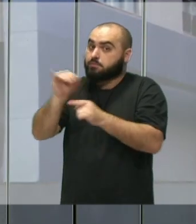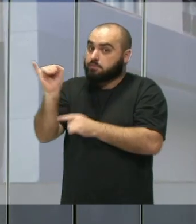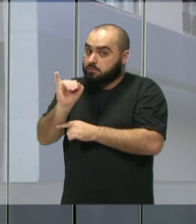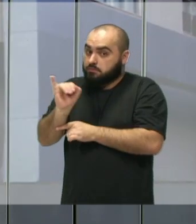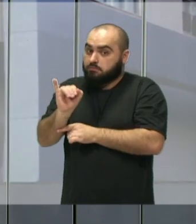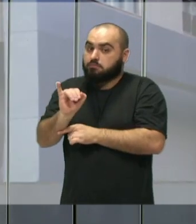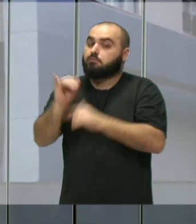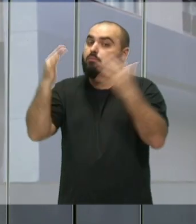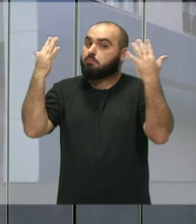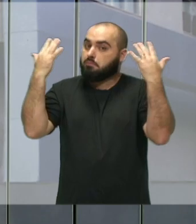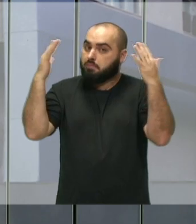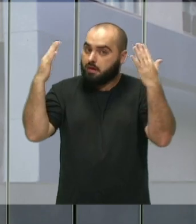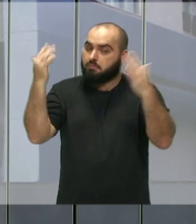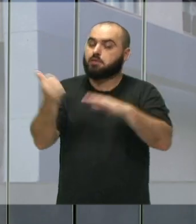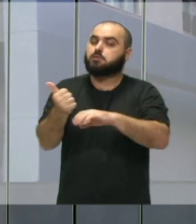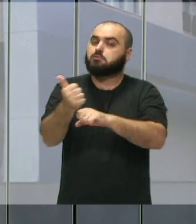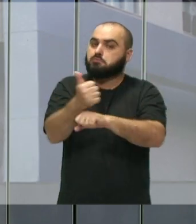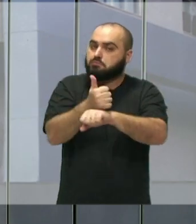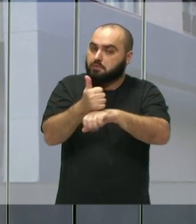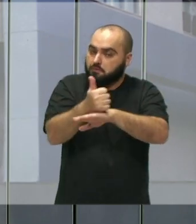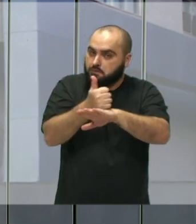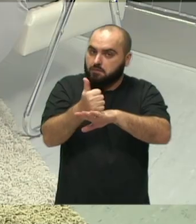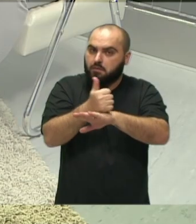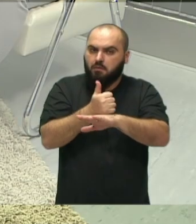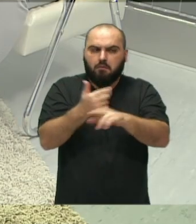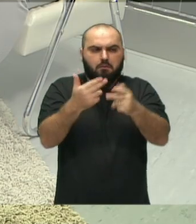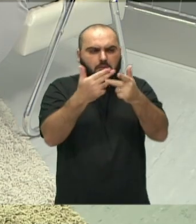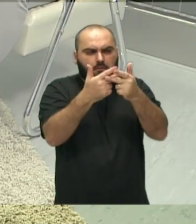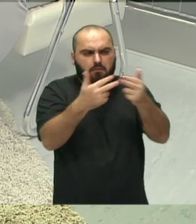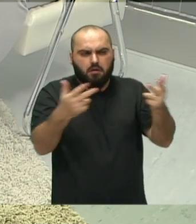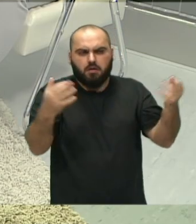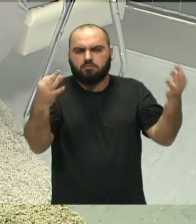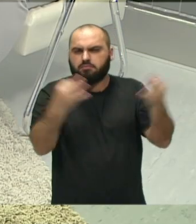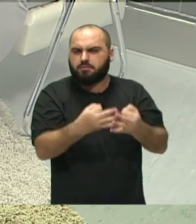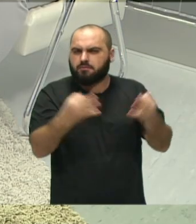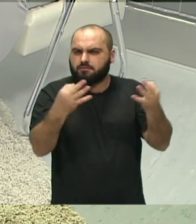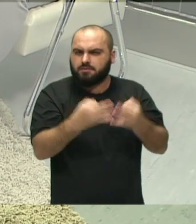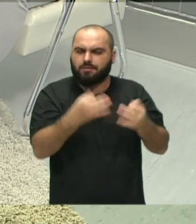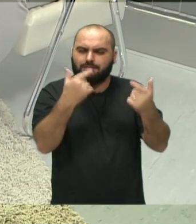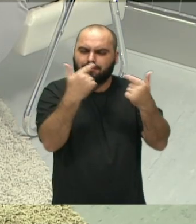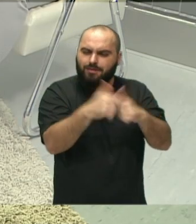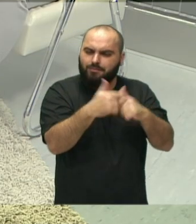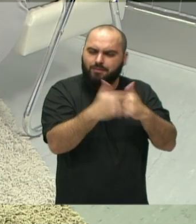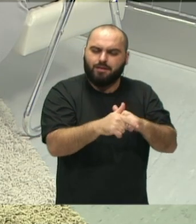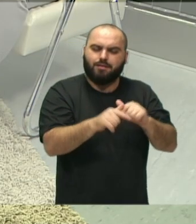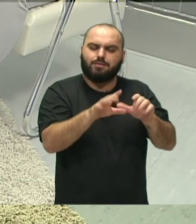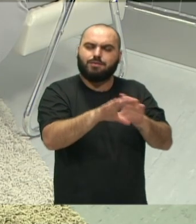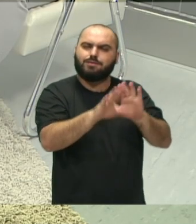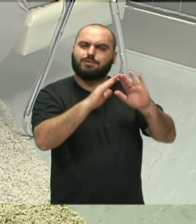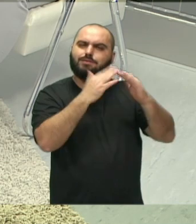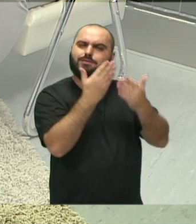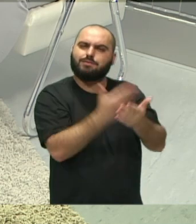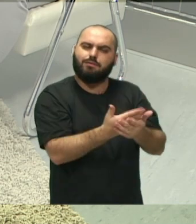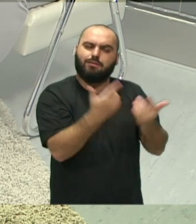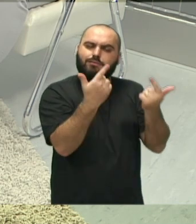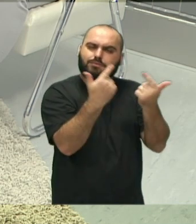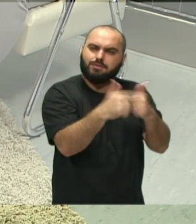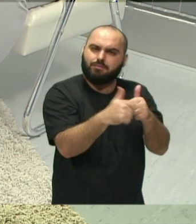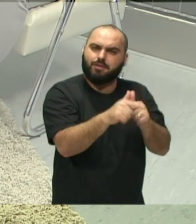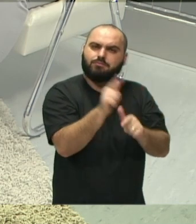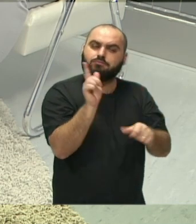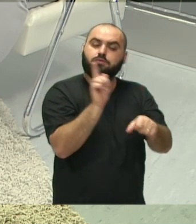Inclusive, parabenizo esses profissionais, muitos, grande maioria, que dá o melhor de si nas escolas onde estão na condição